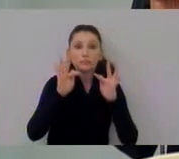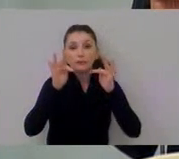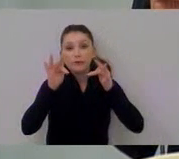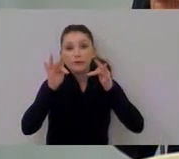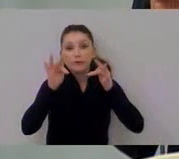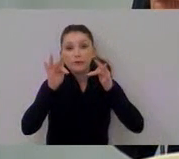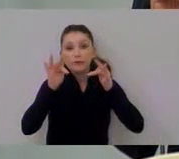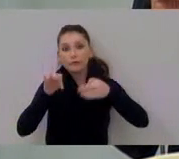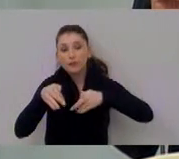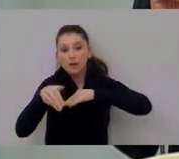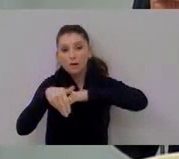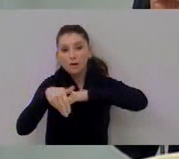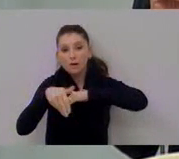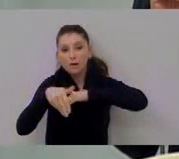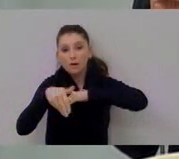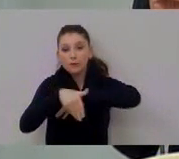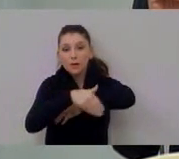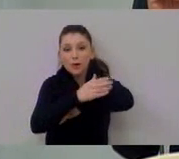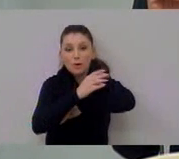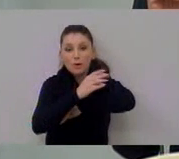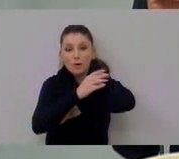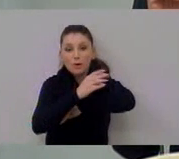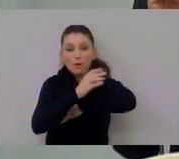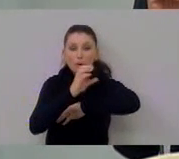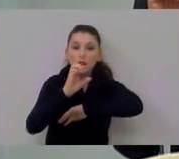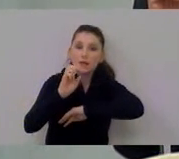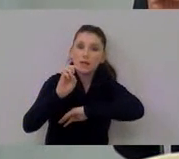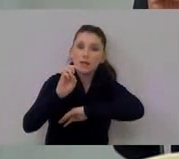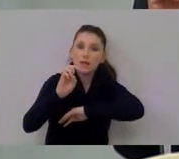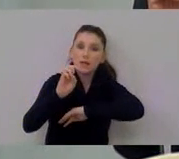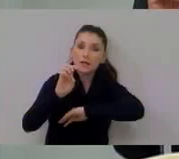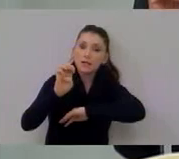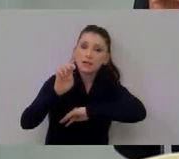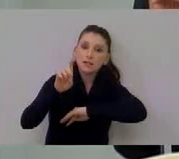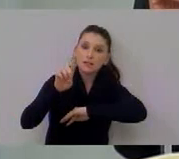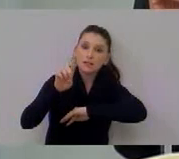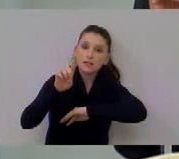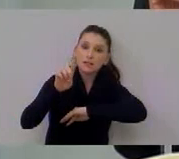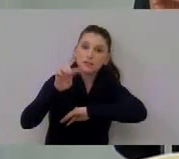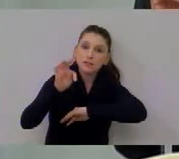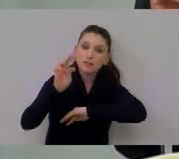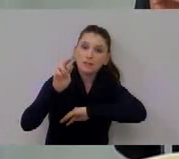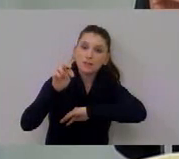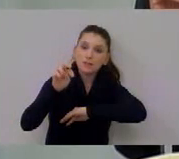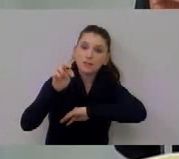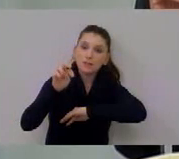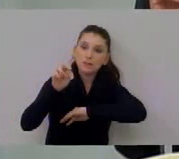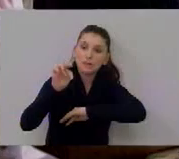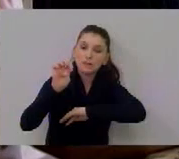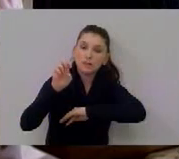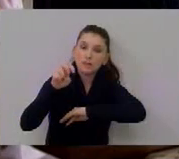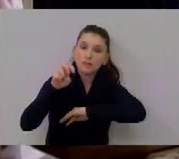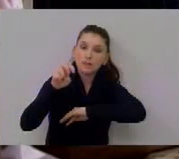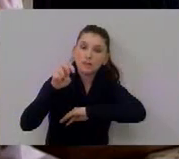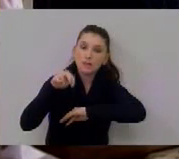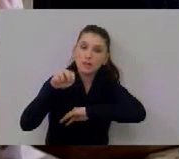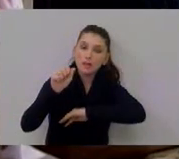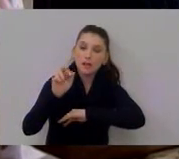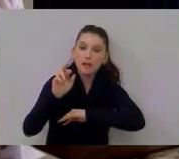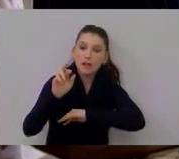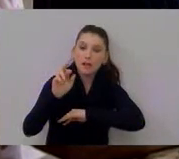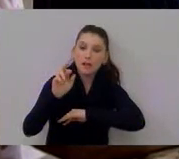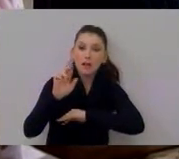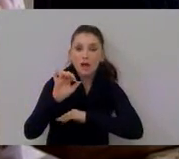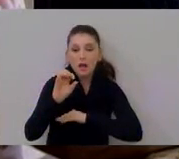Avenida Centenário. Eu fiz um requerimento aqui a semana passada. Eu